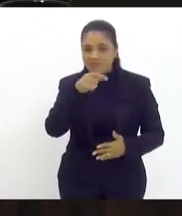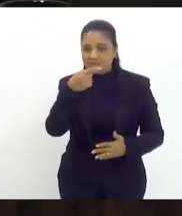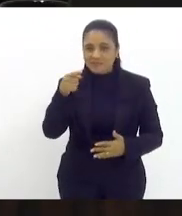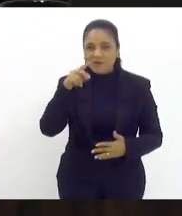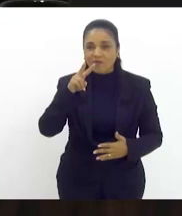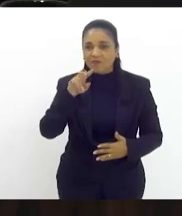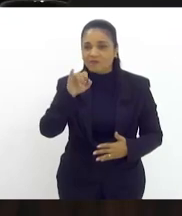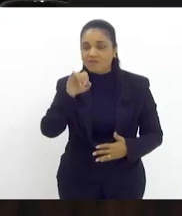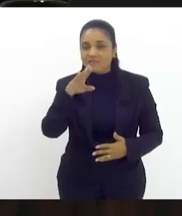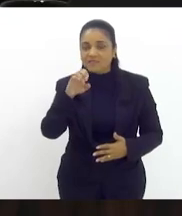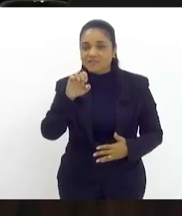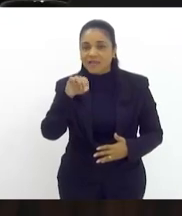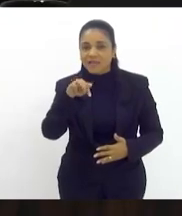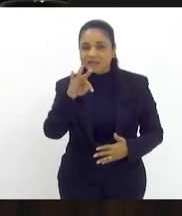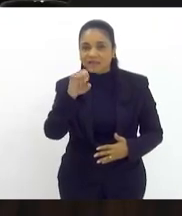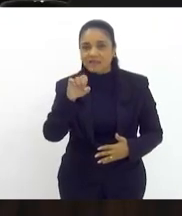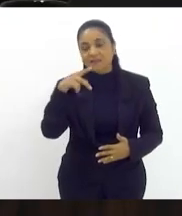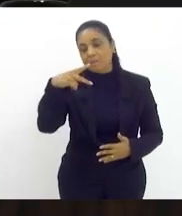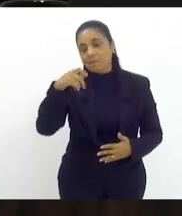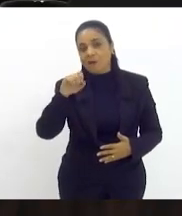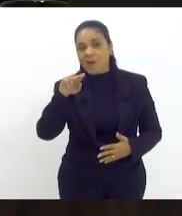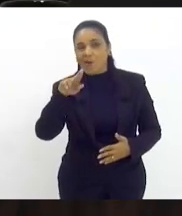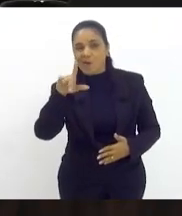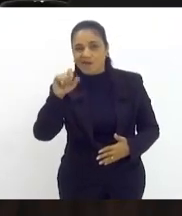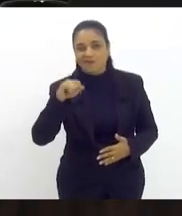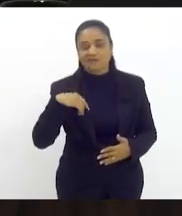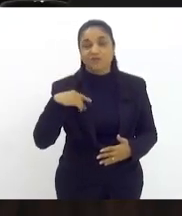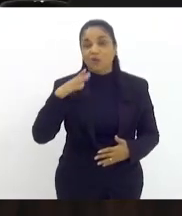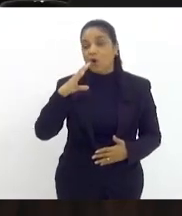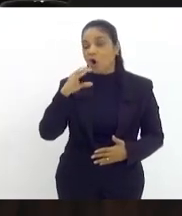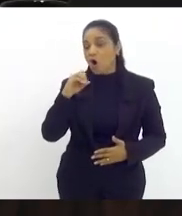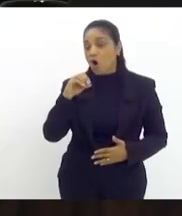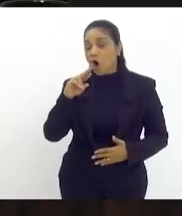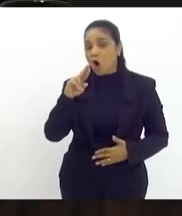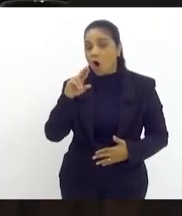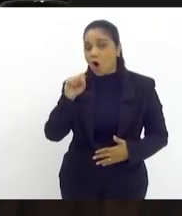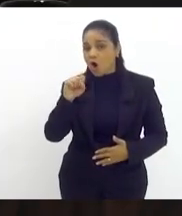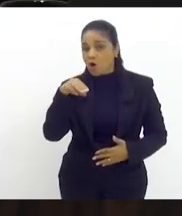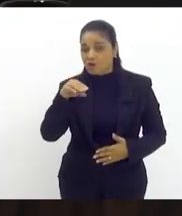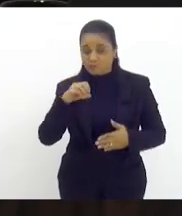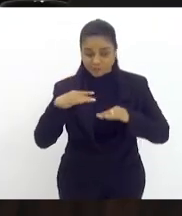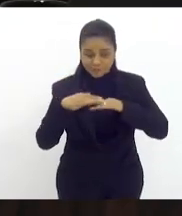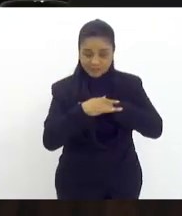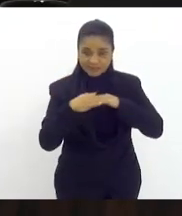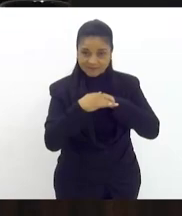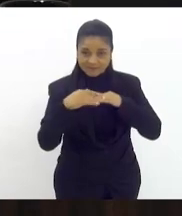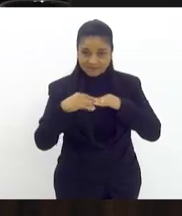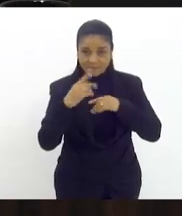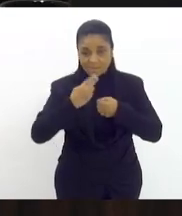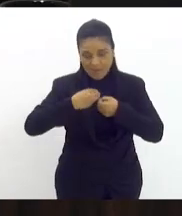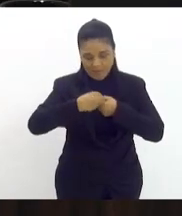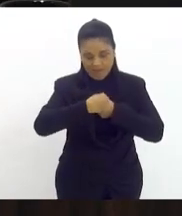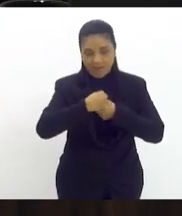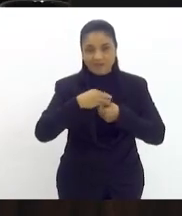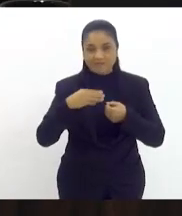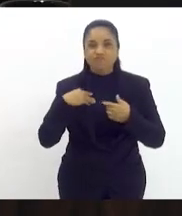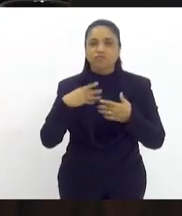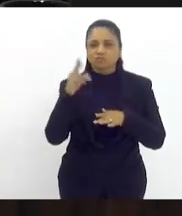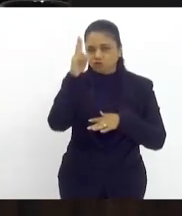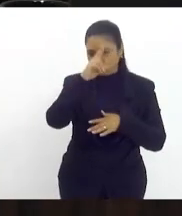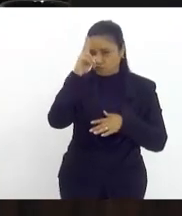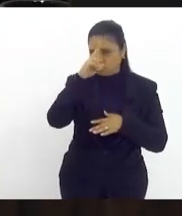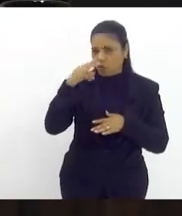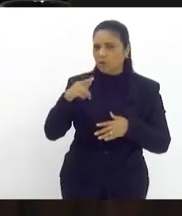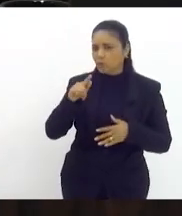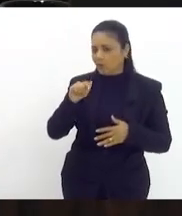Paula de Cosmos então essas palmas foram aclamadas e alunos que ouviram a história do gari e hoje eu já estive em Nova